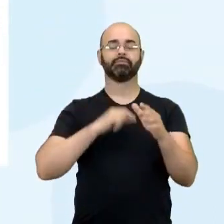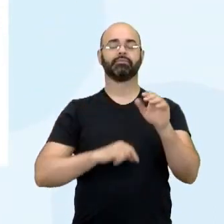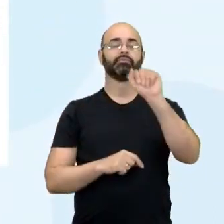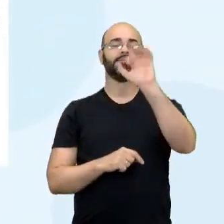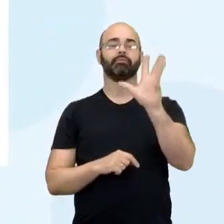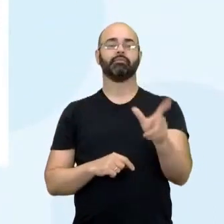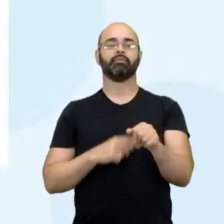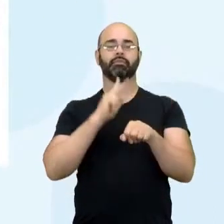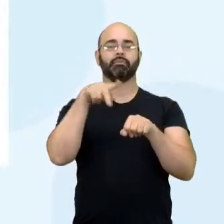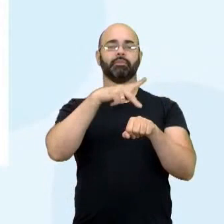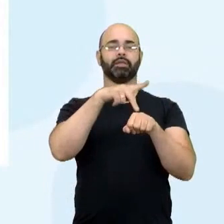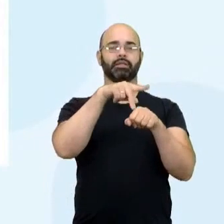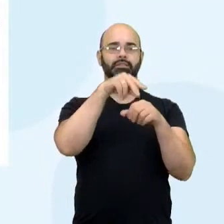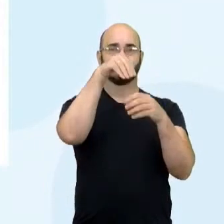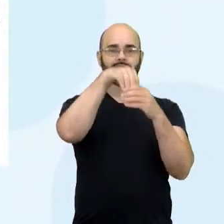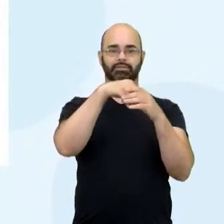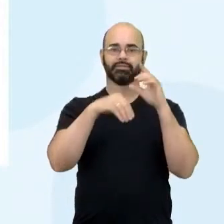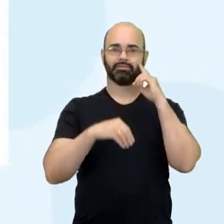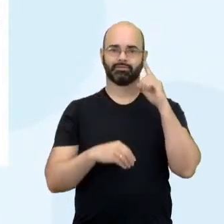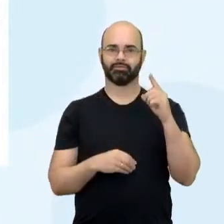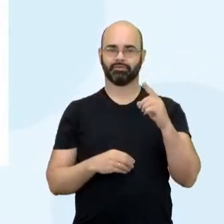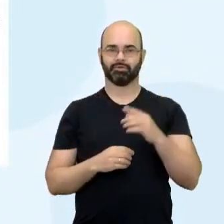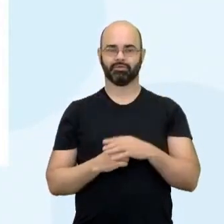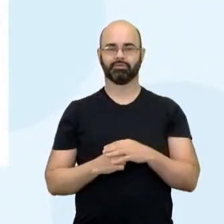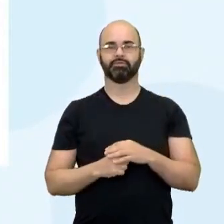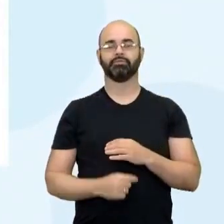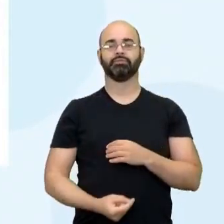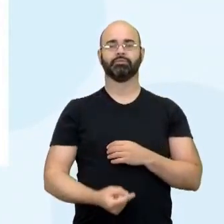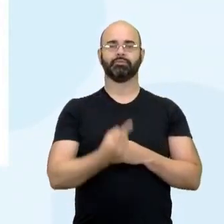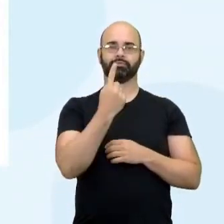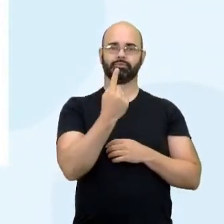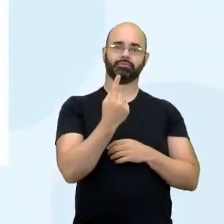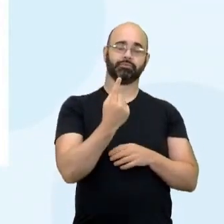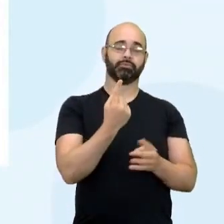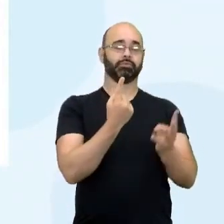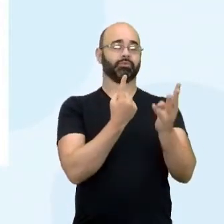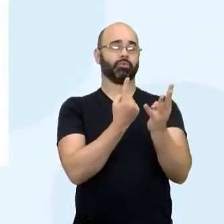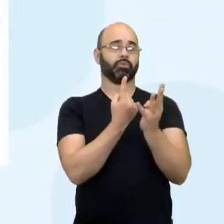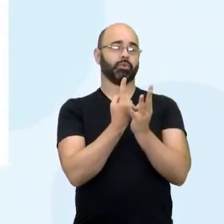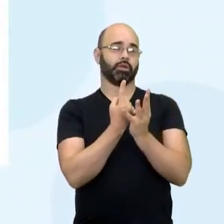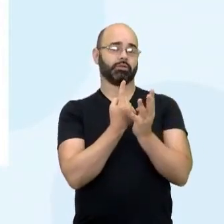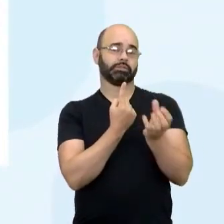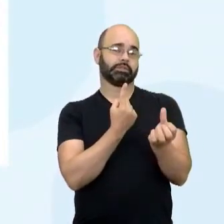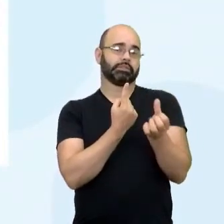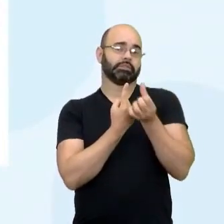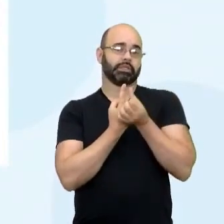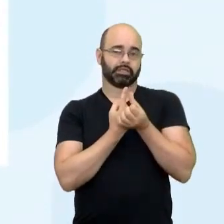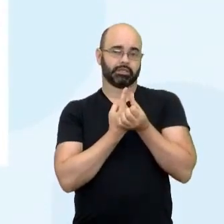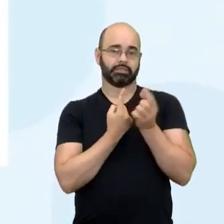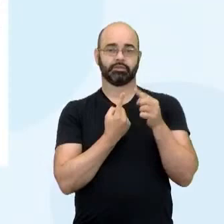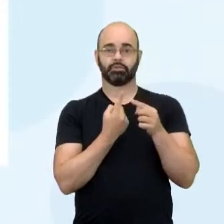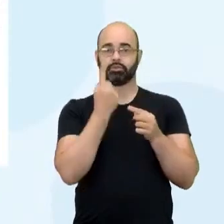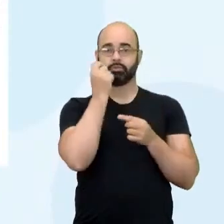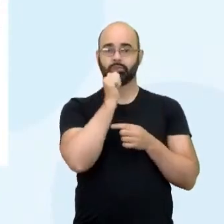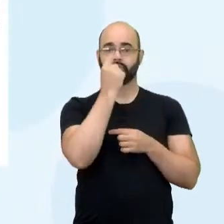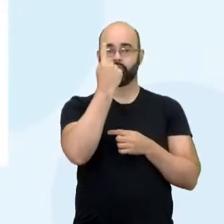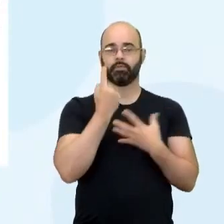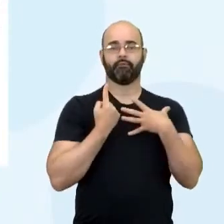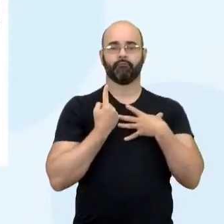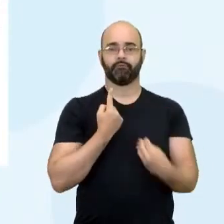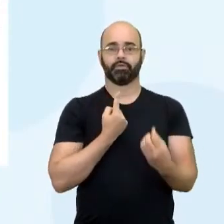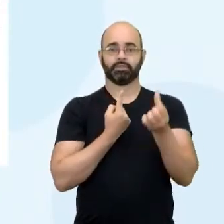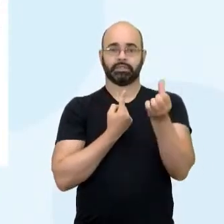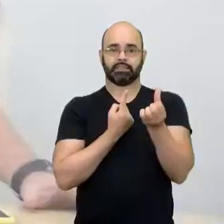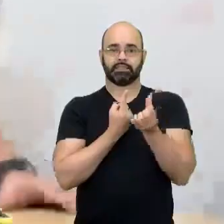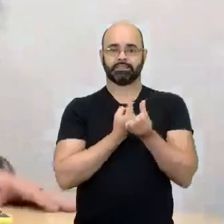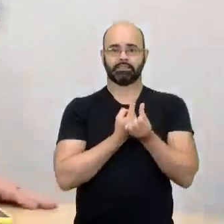aí, acima de 4, né, chegando aí a 6, né, crianças por mulher aí nessa taxa